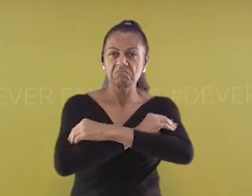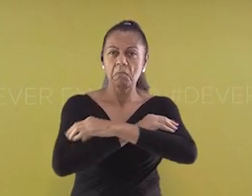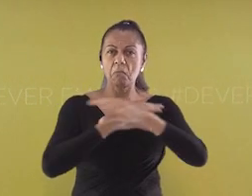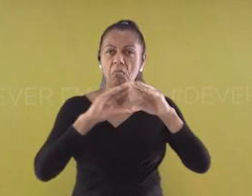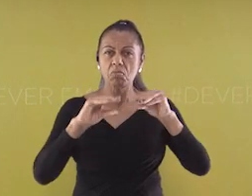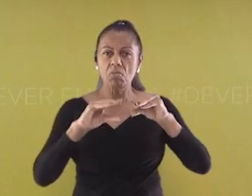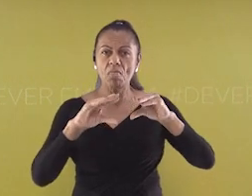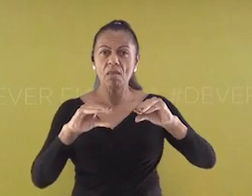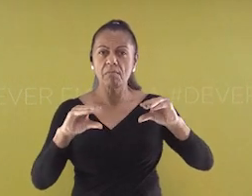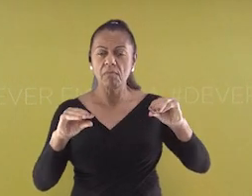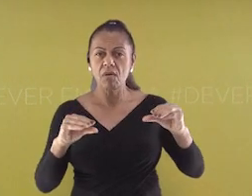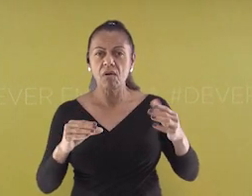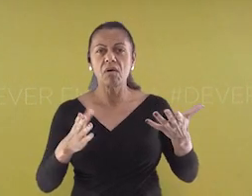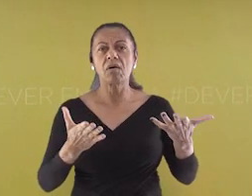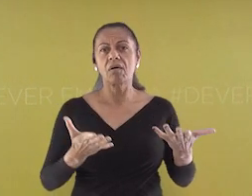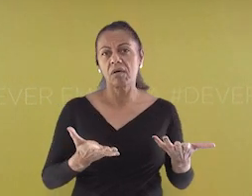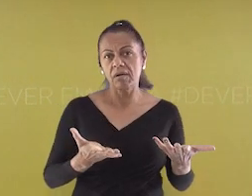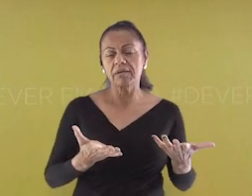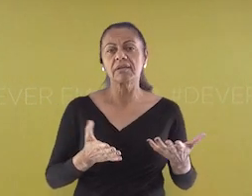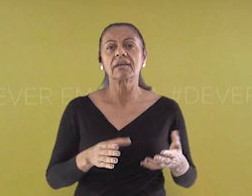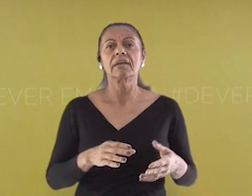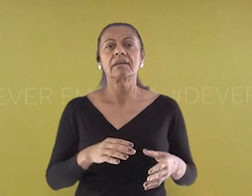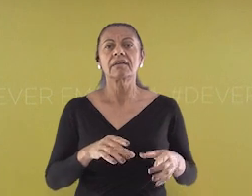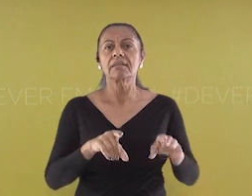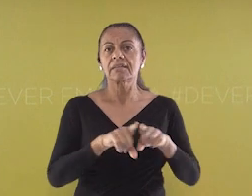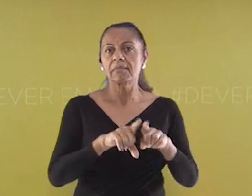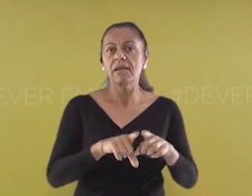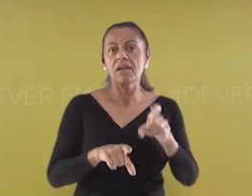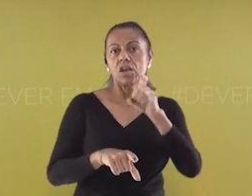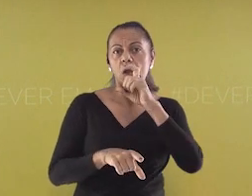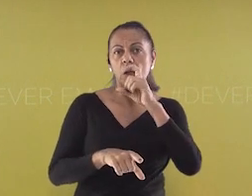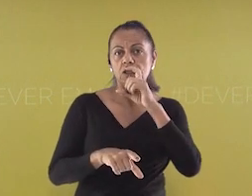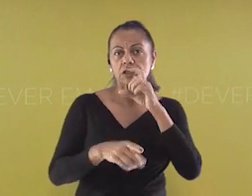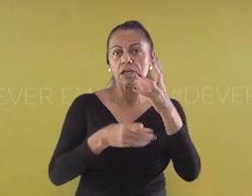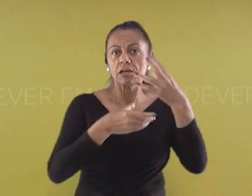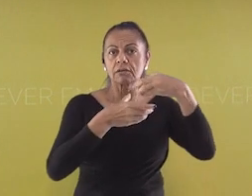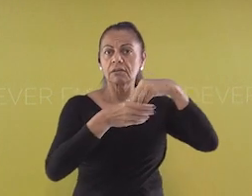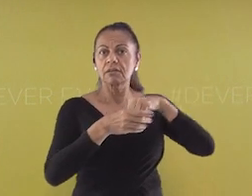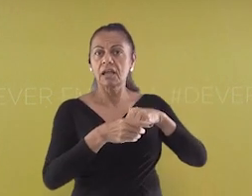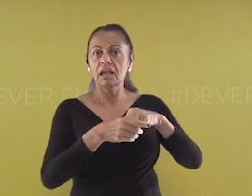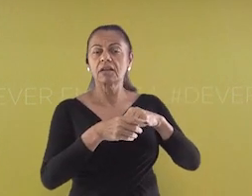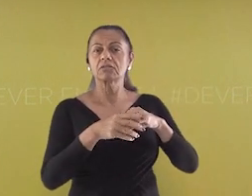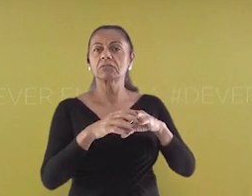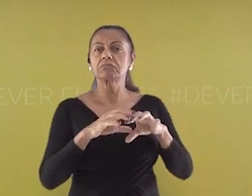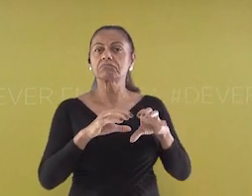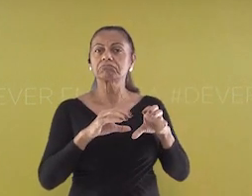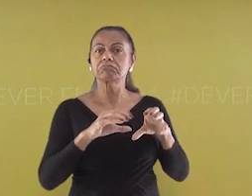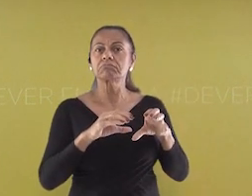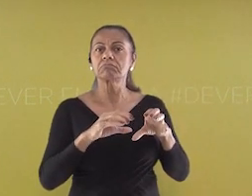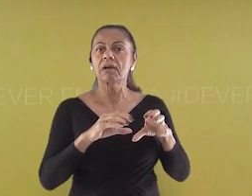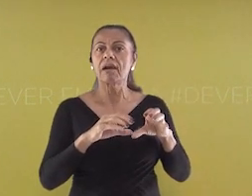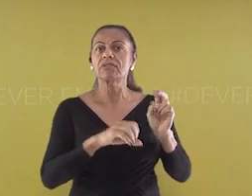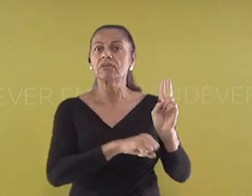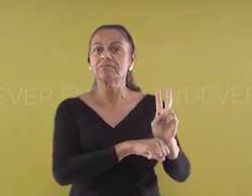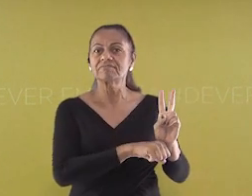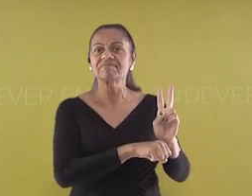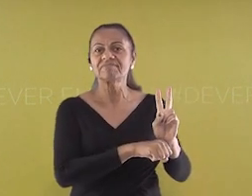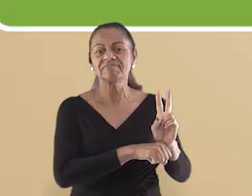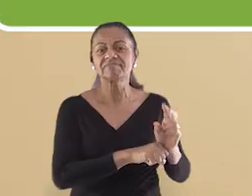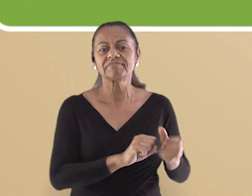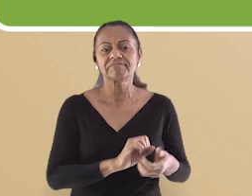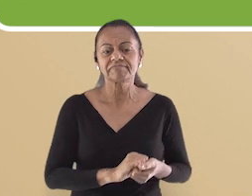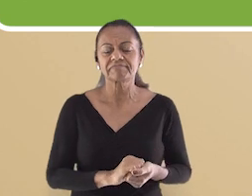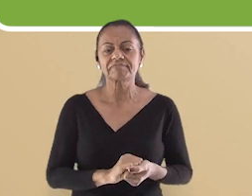seres, como, por exemplo, aqueles que se fossilizaram no gelo, como o caso dos mamutes, ou na resina de